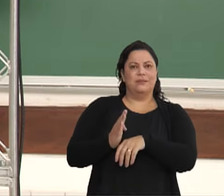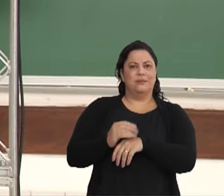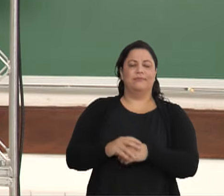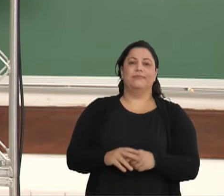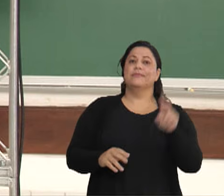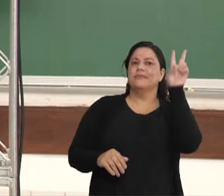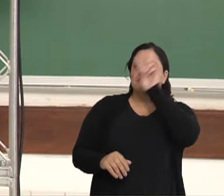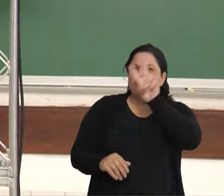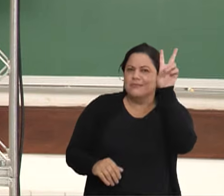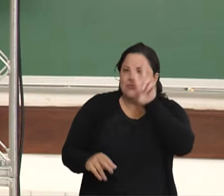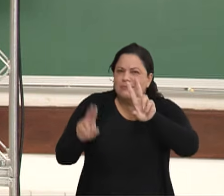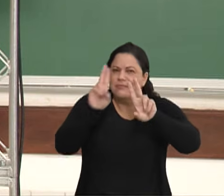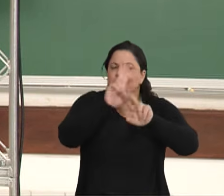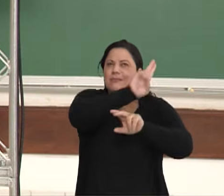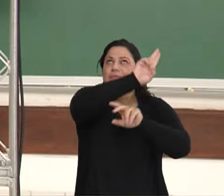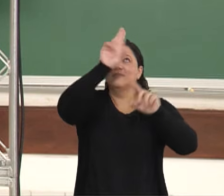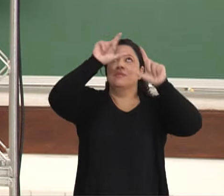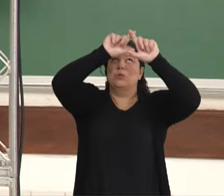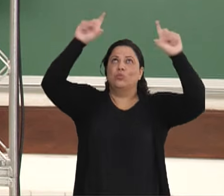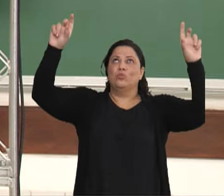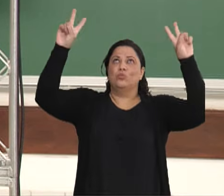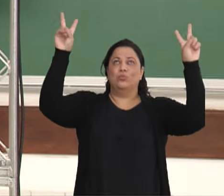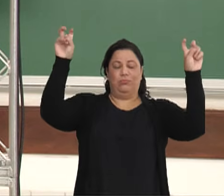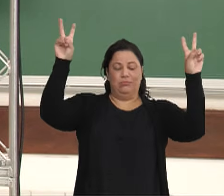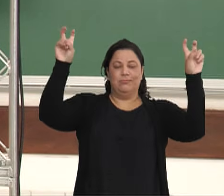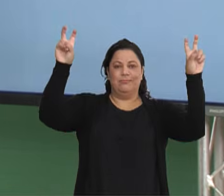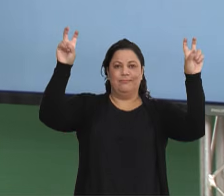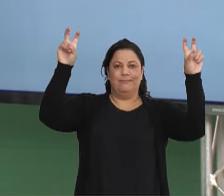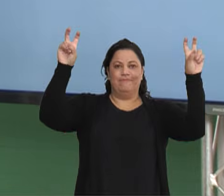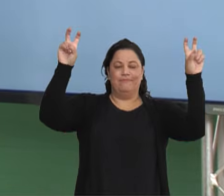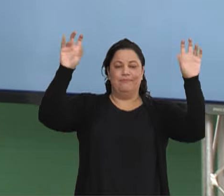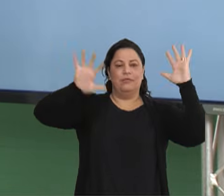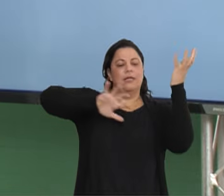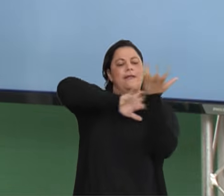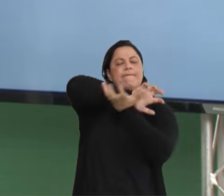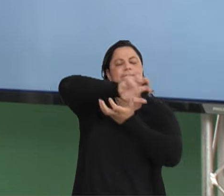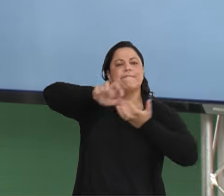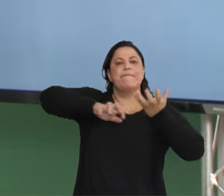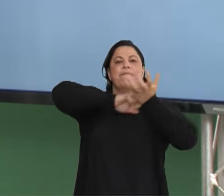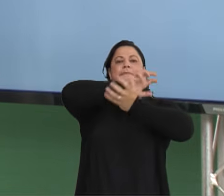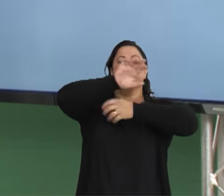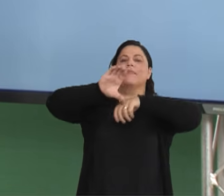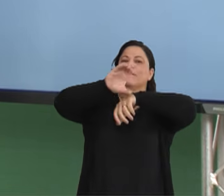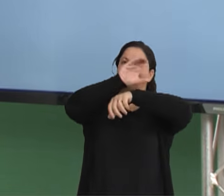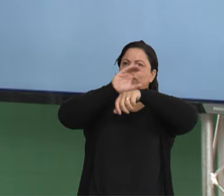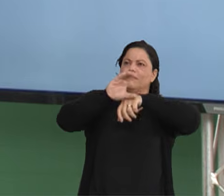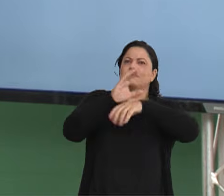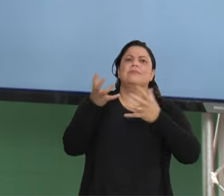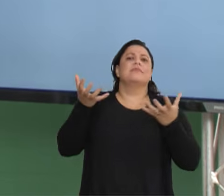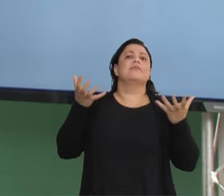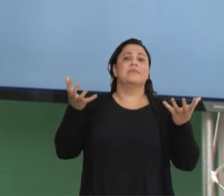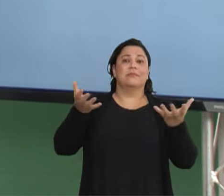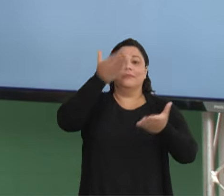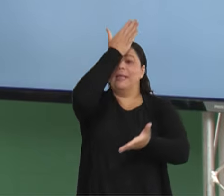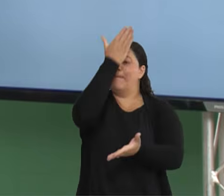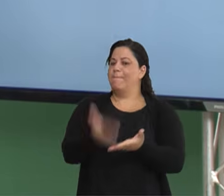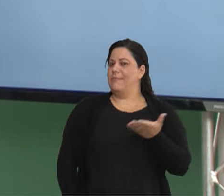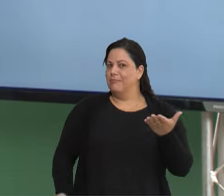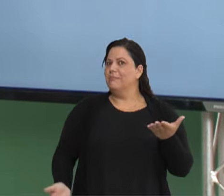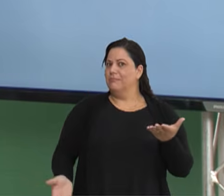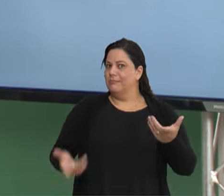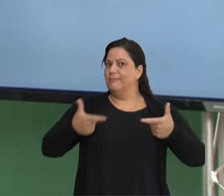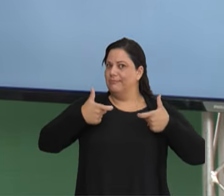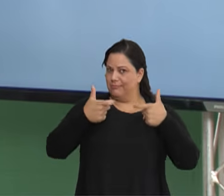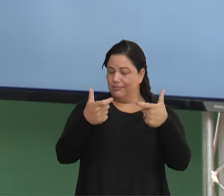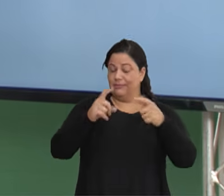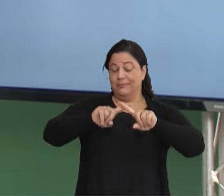guerra? Revolução Constitucionalista. Eles querem uma Constituição. Perderam a guerra. Só que o